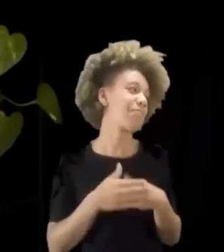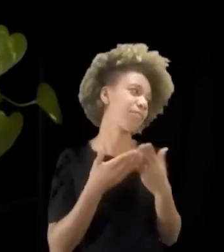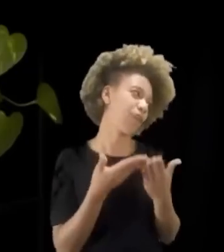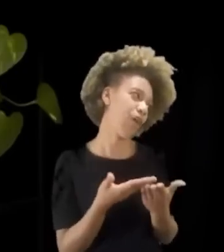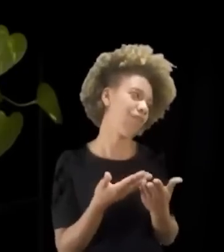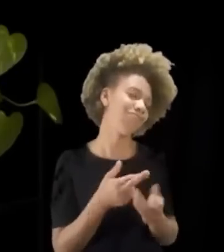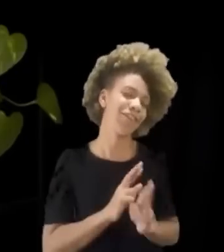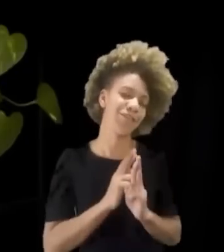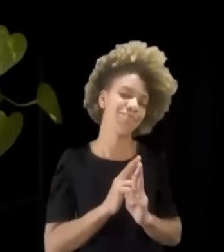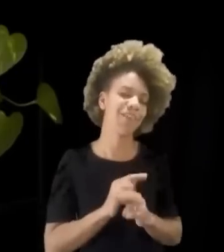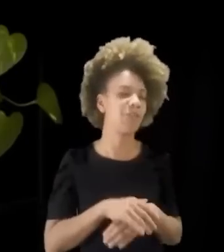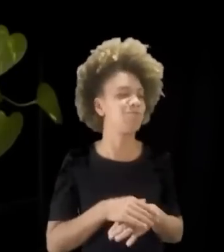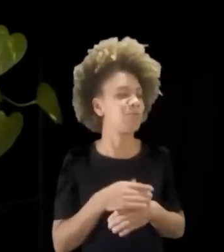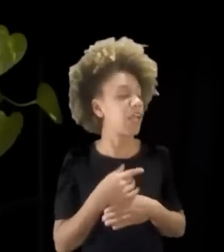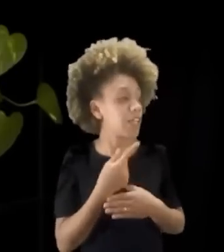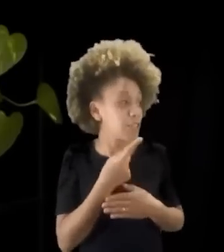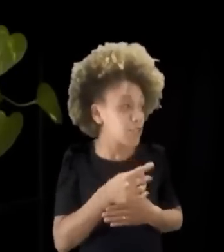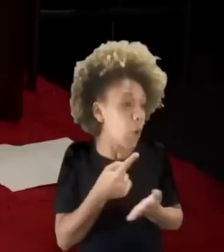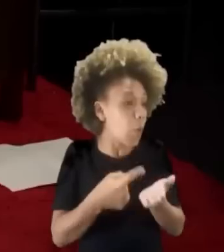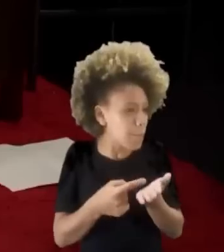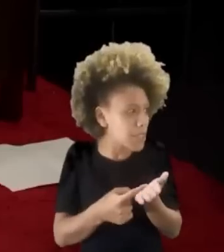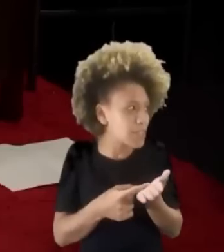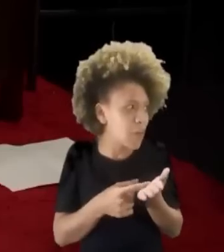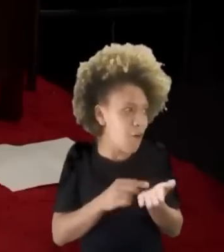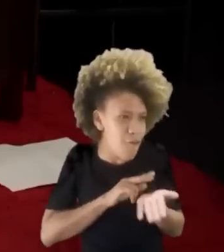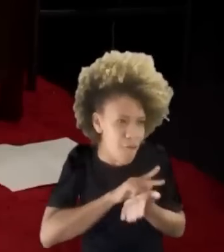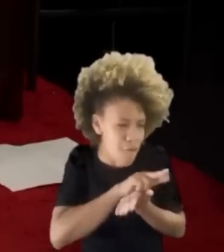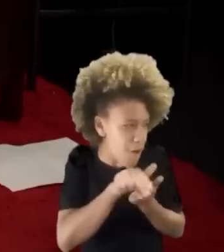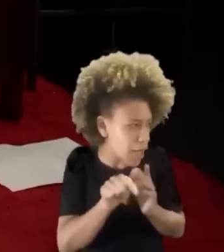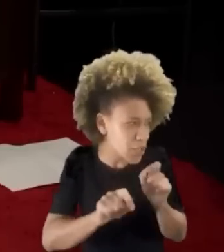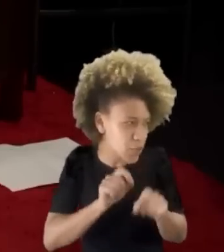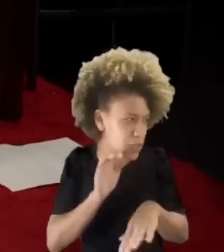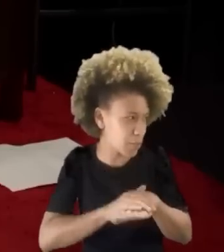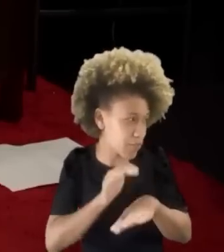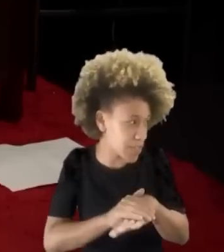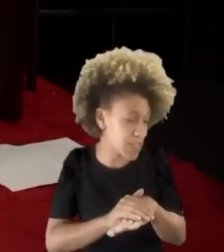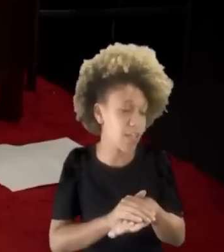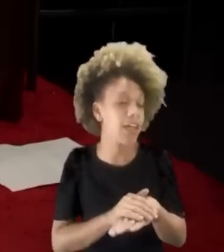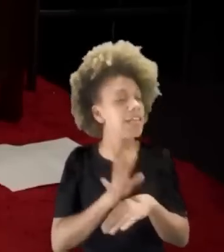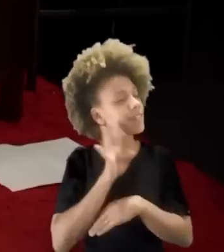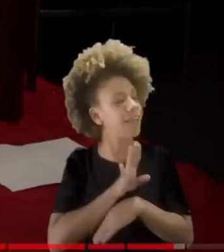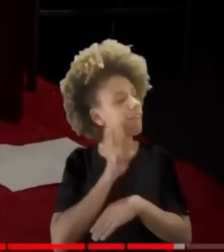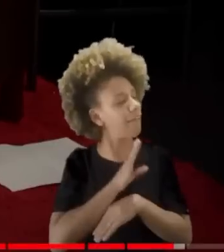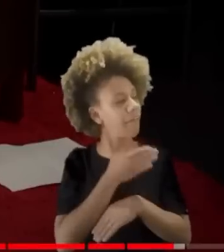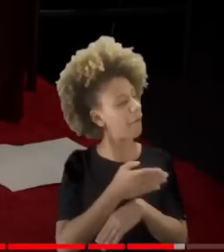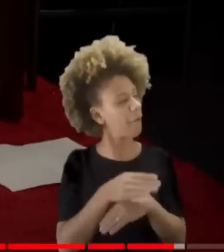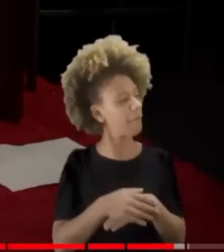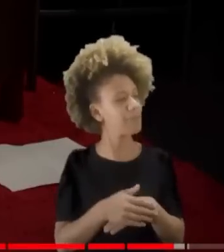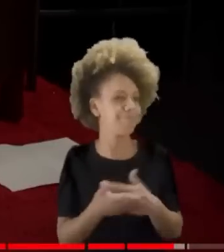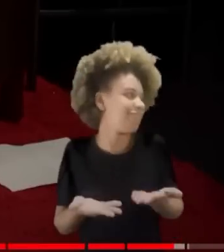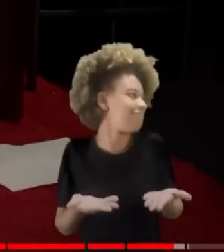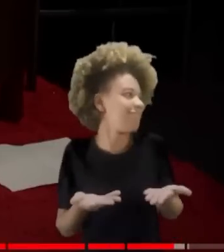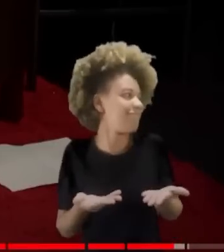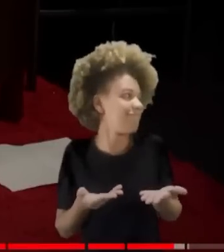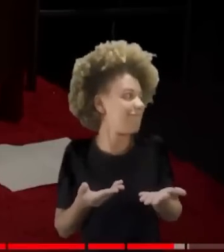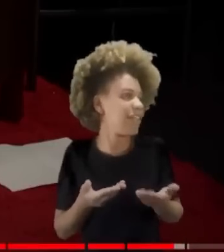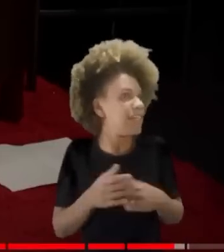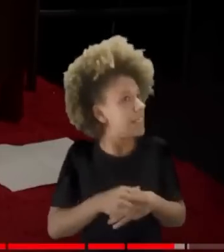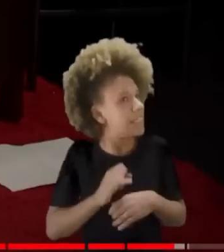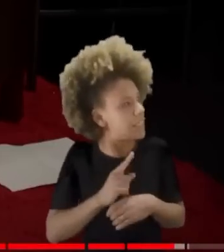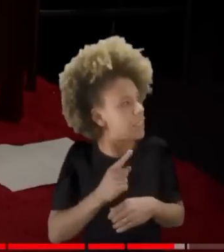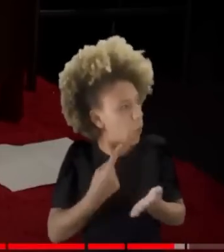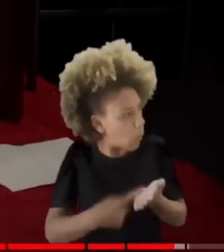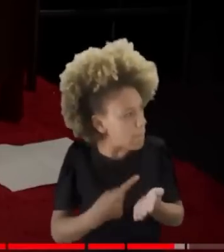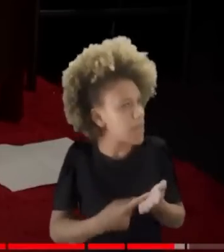meu velho Pô espero que sua agenda esteja bem recheada de coisas para você fazer tem um cara muito legal e pôs